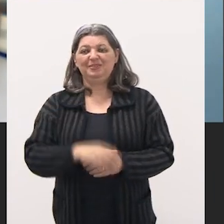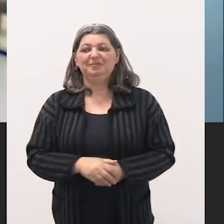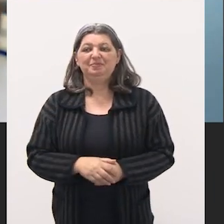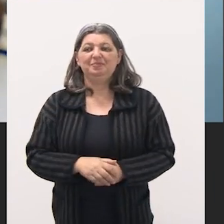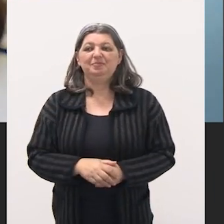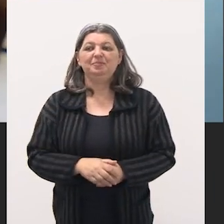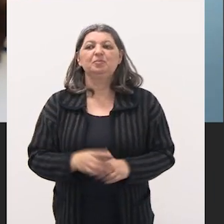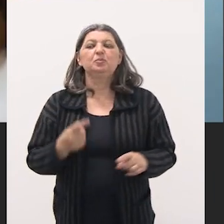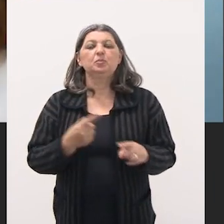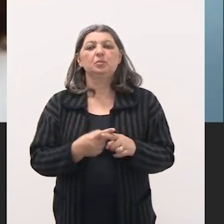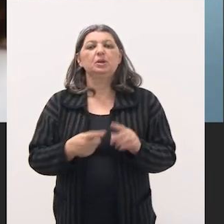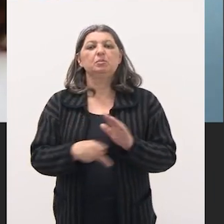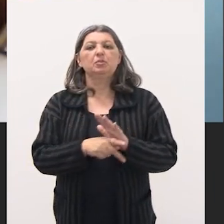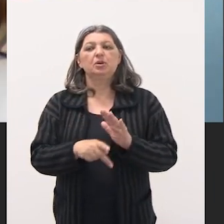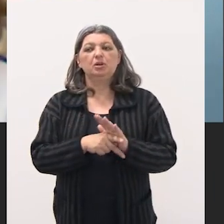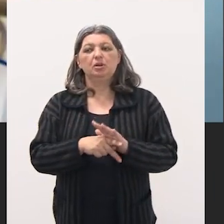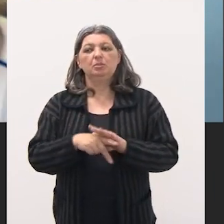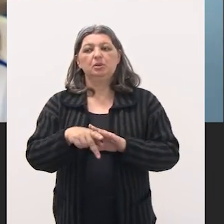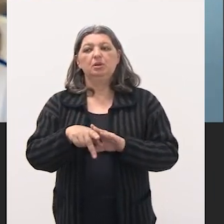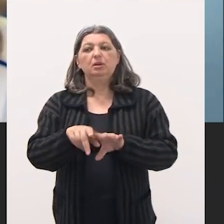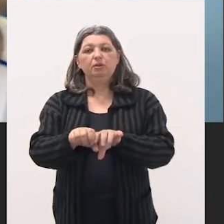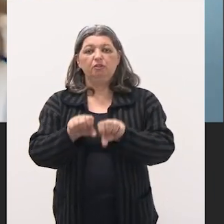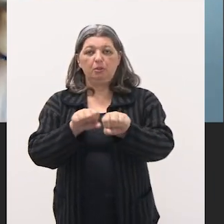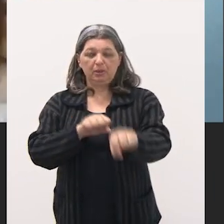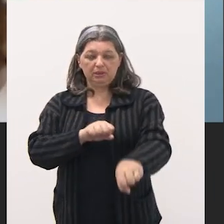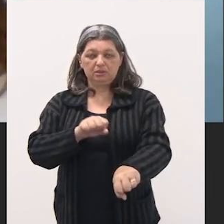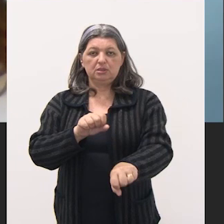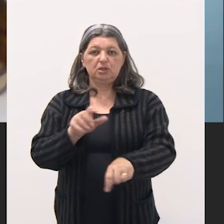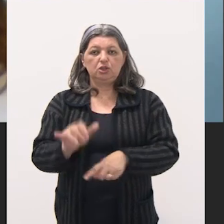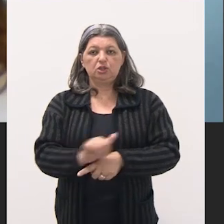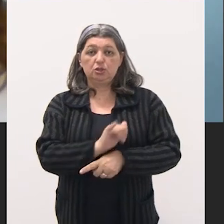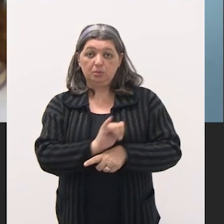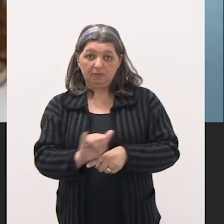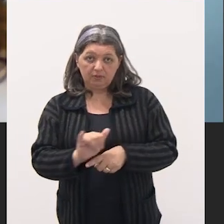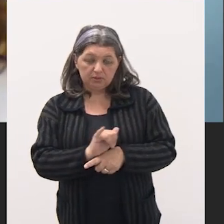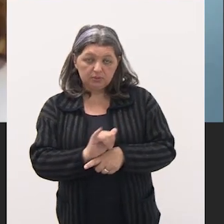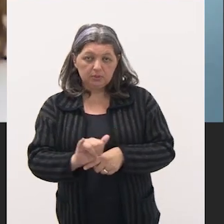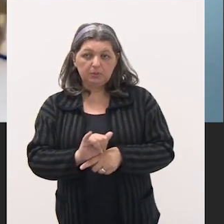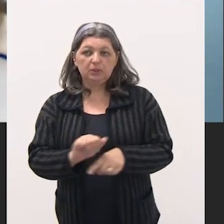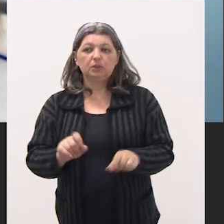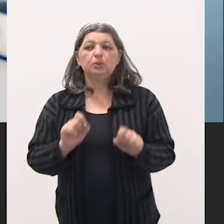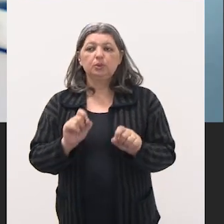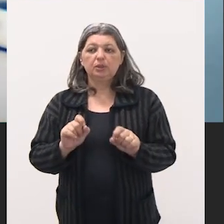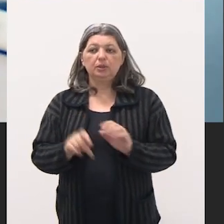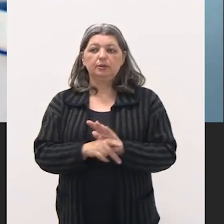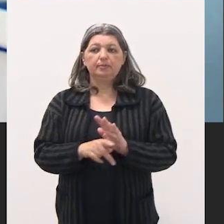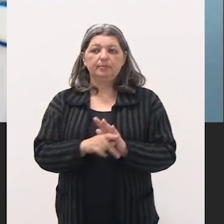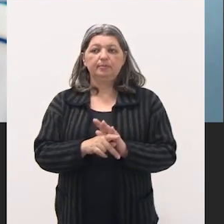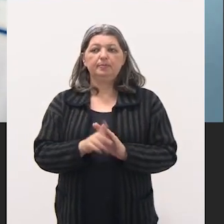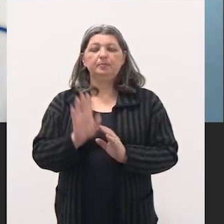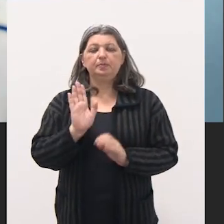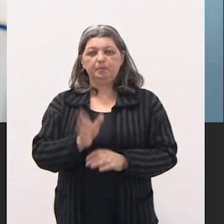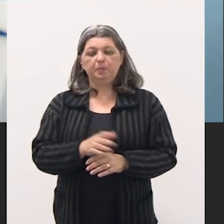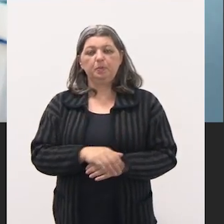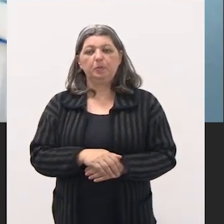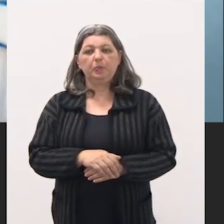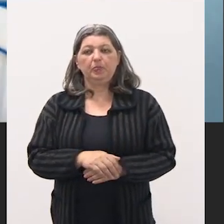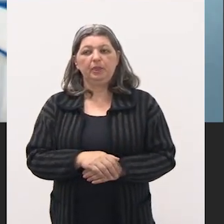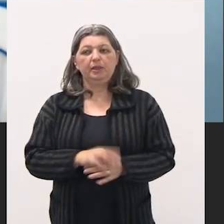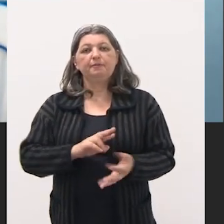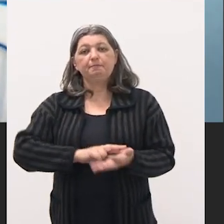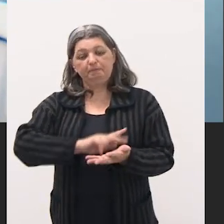essa Escola de Formação e Aperfeiçoamento é uma honra muito grande estar aqui presente e trazer, dentro